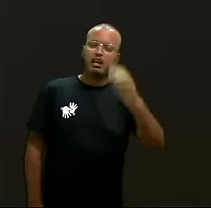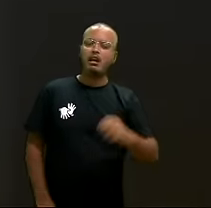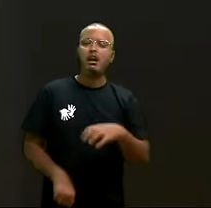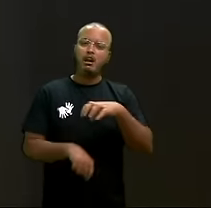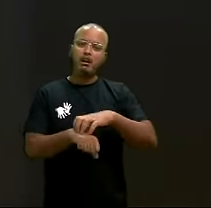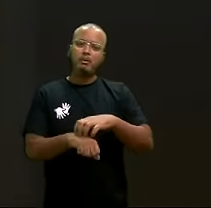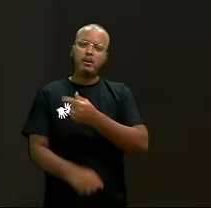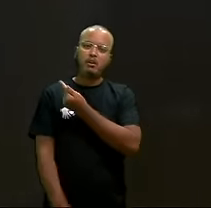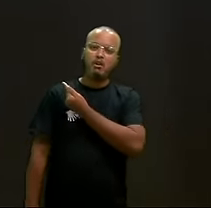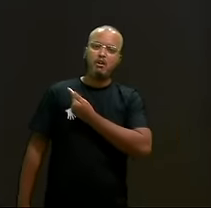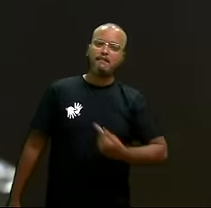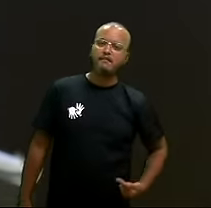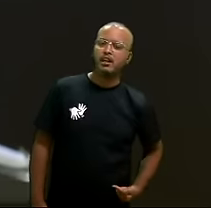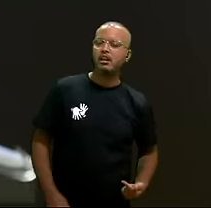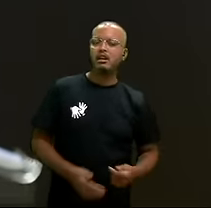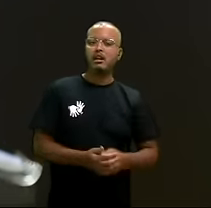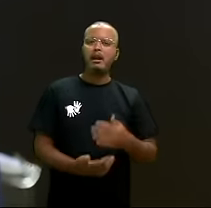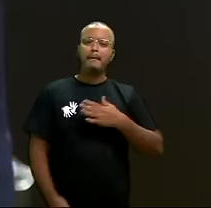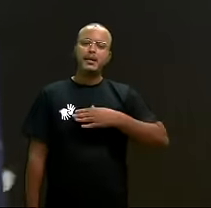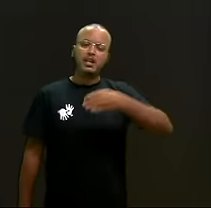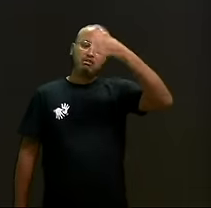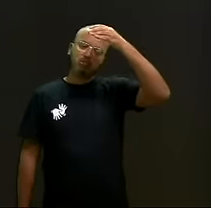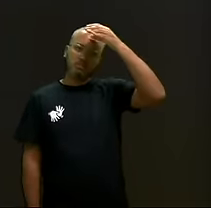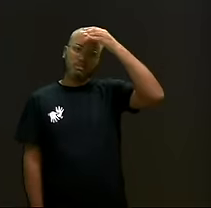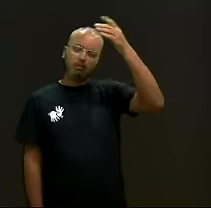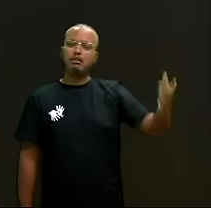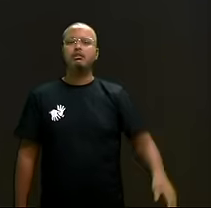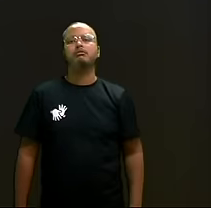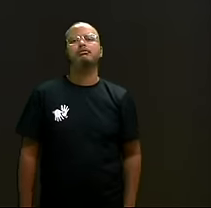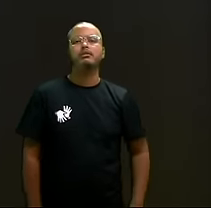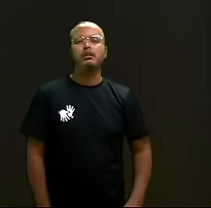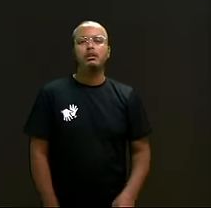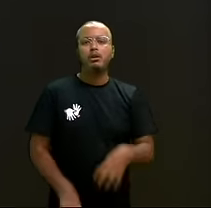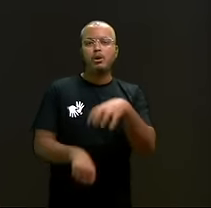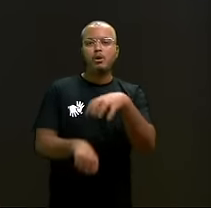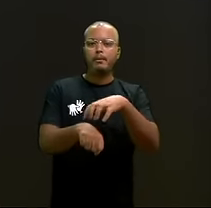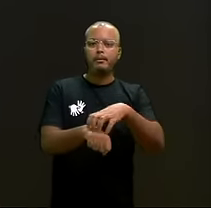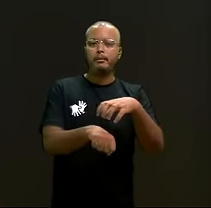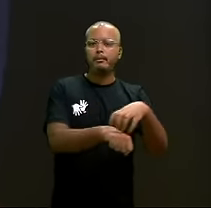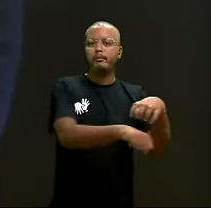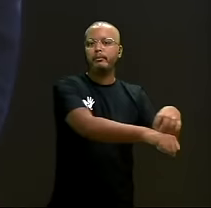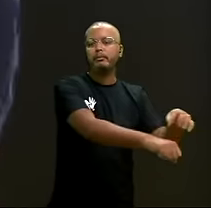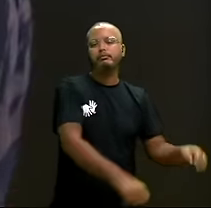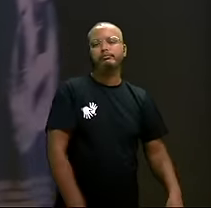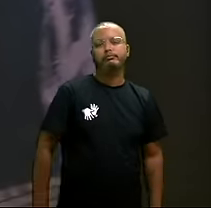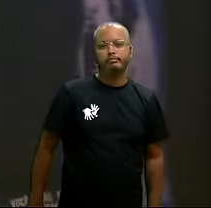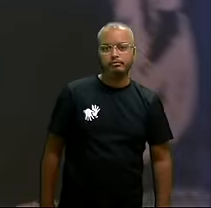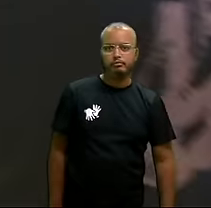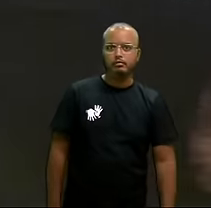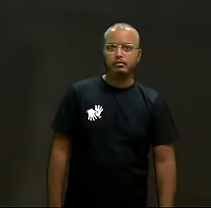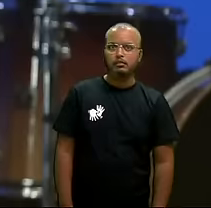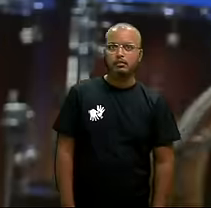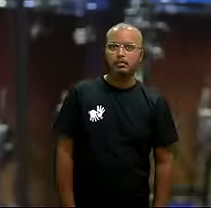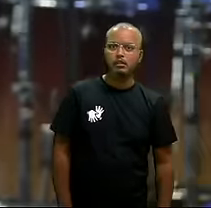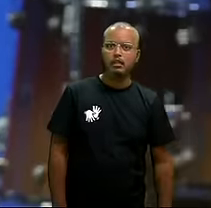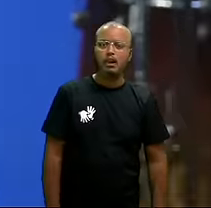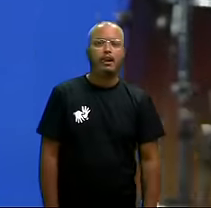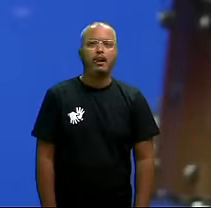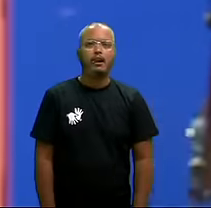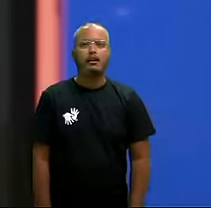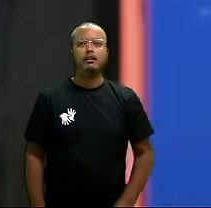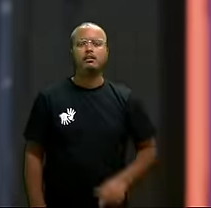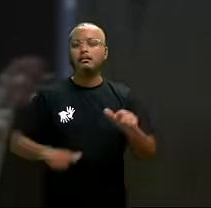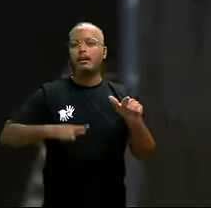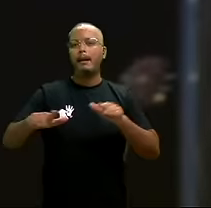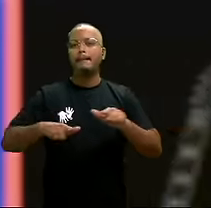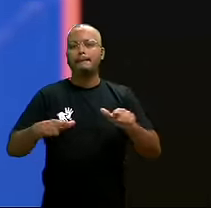sociedade, é culpa da minha tia Quiquinha, é culpa da Josilene. É culpa do, não tem emprego.